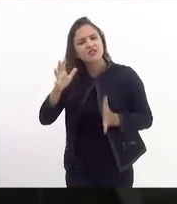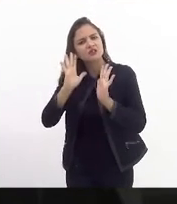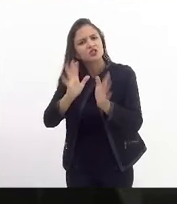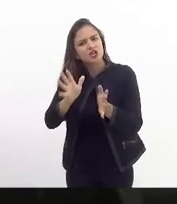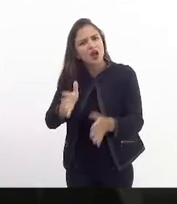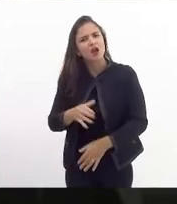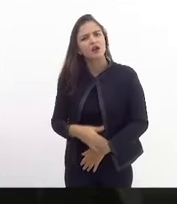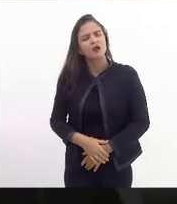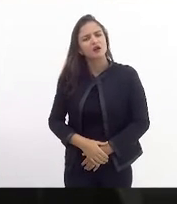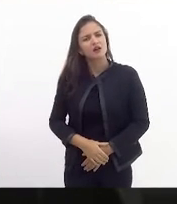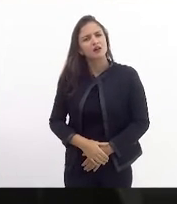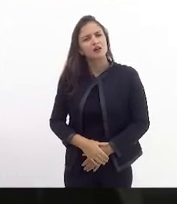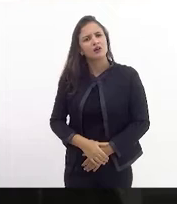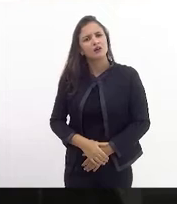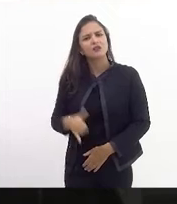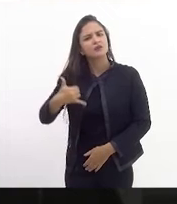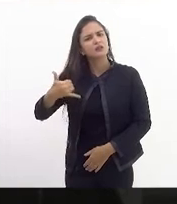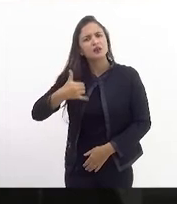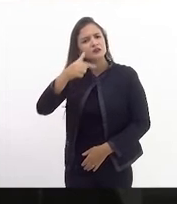anos.